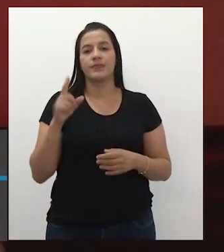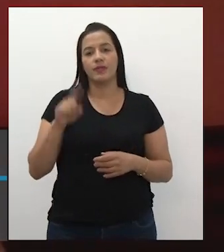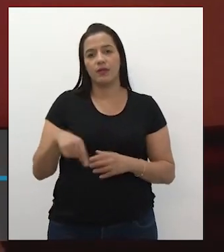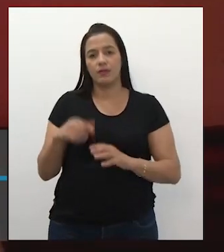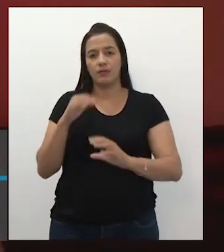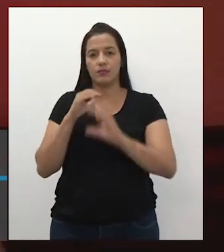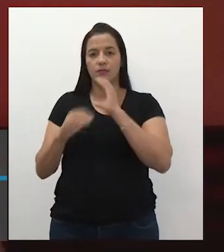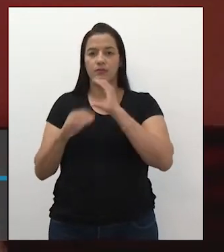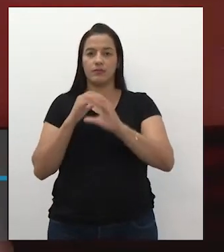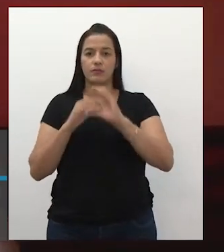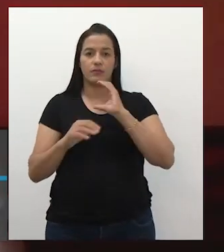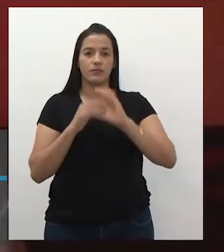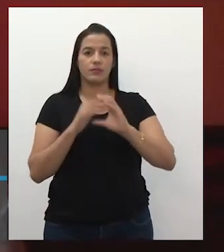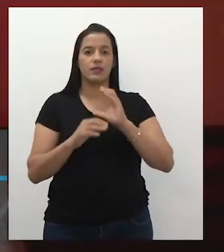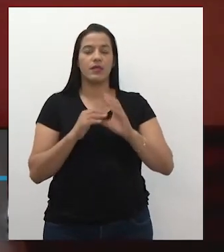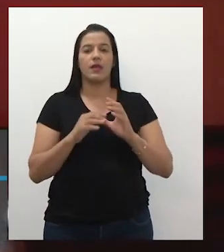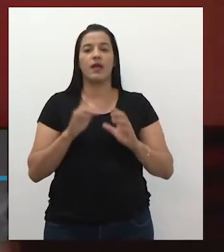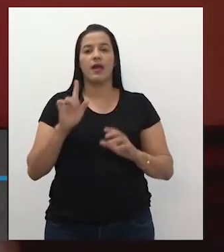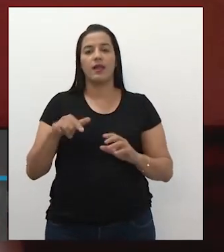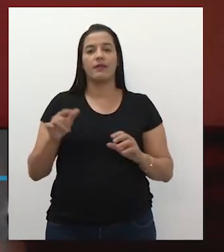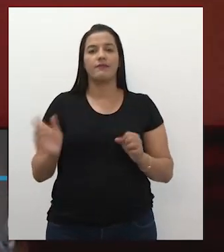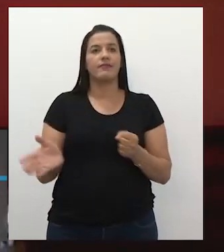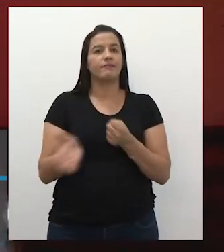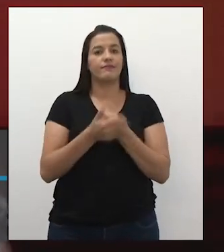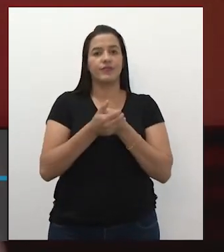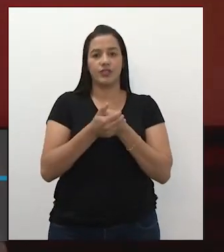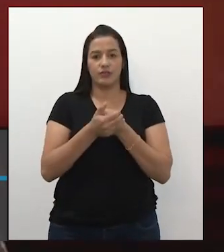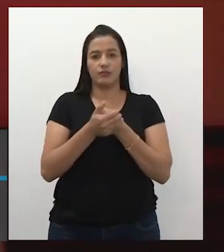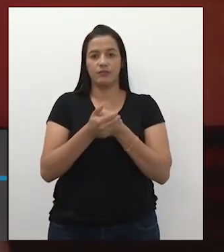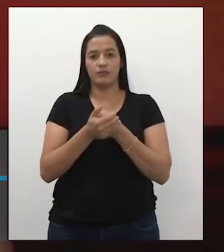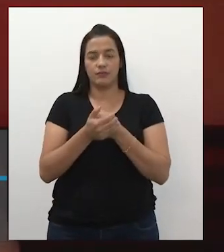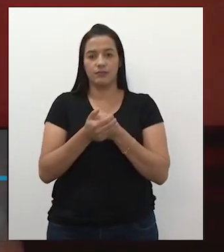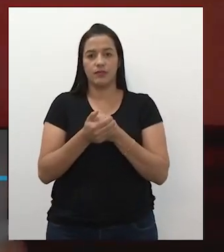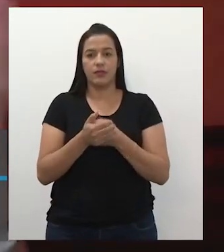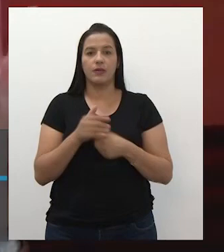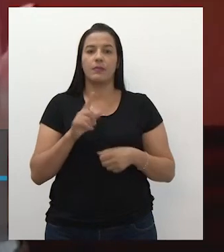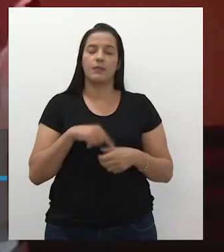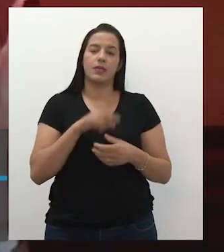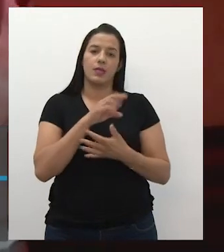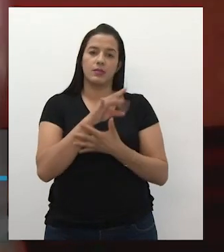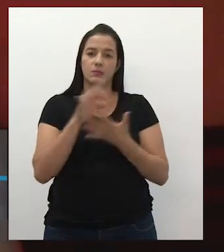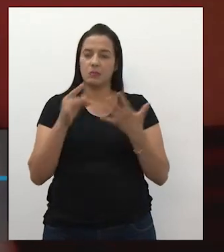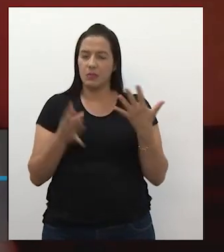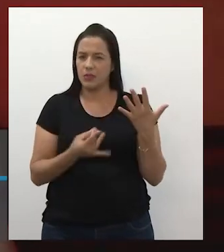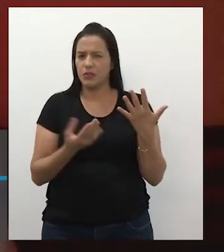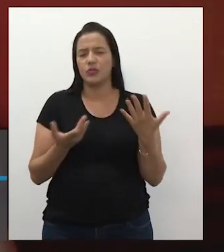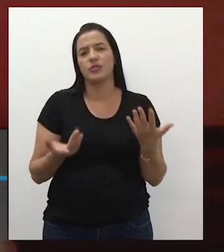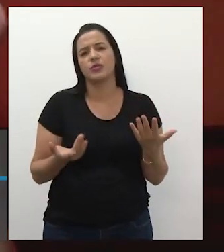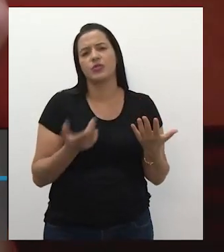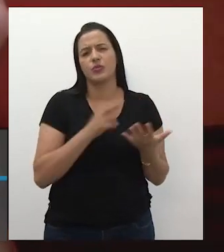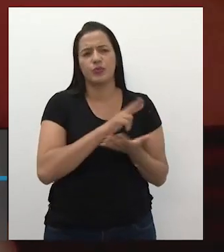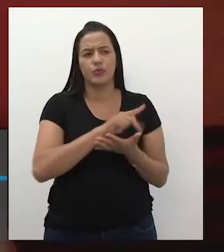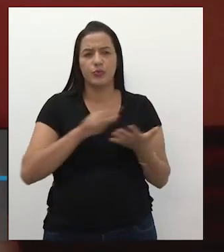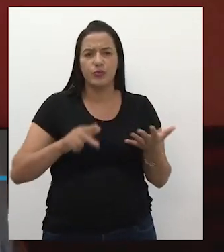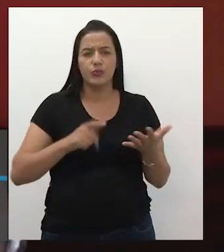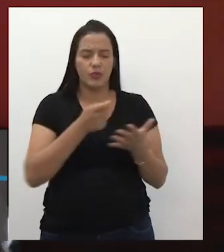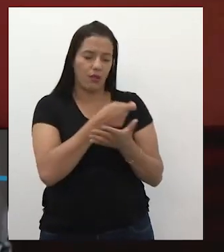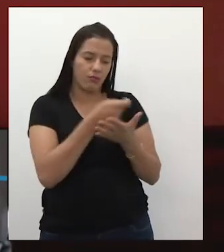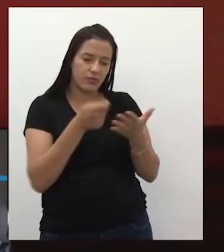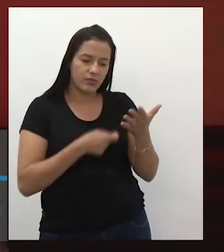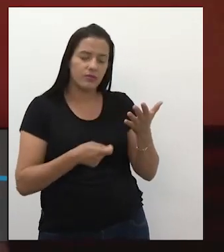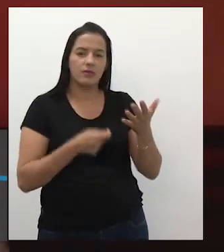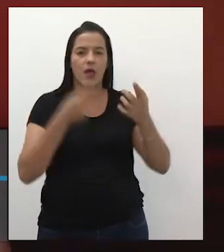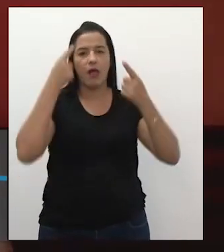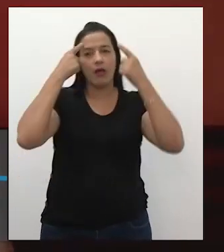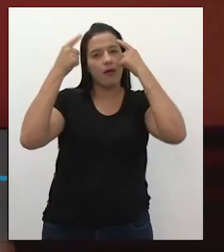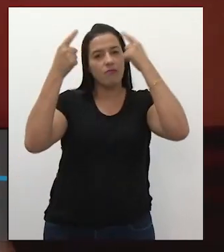comunicação que ela vem velada, né? Ela vem velada pelas características do escrito, do